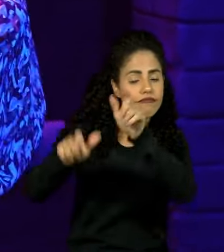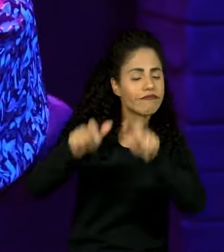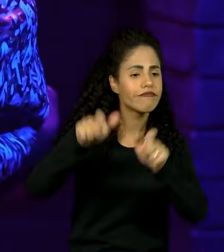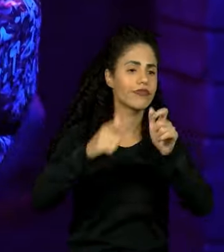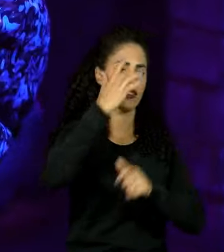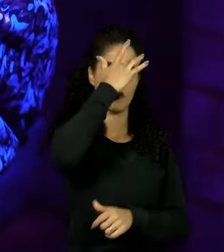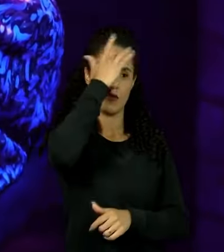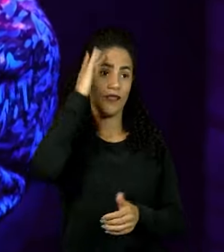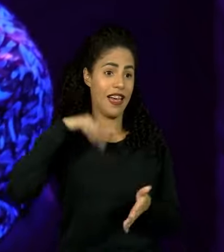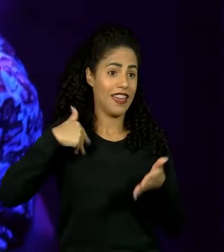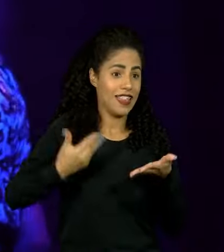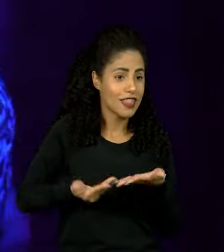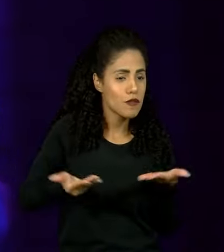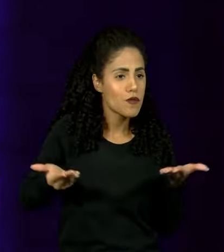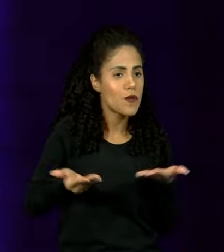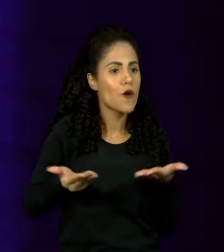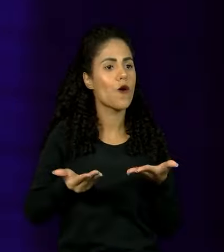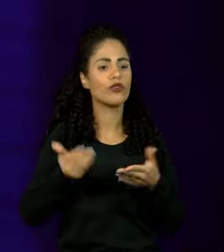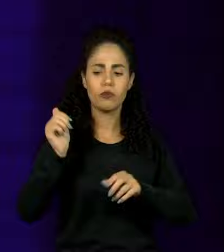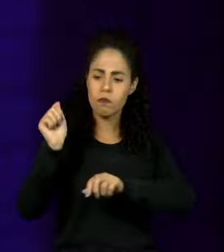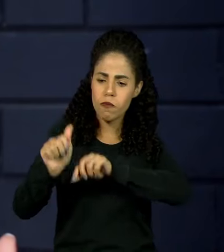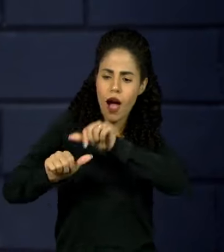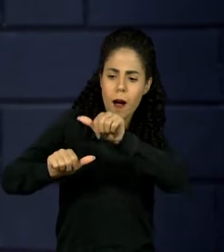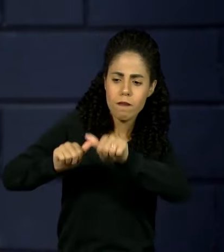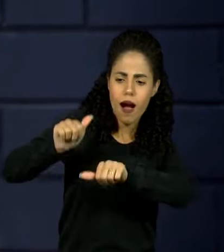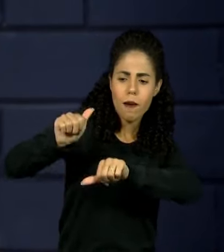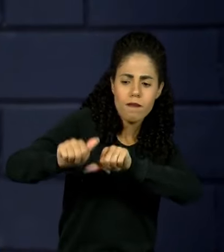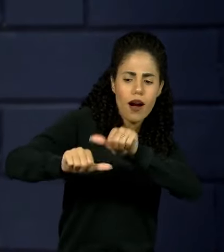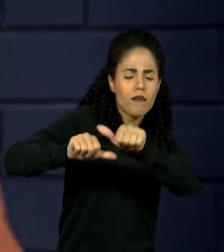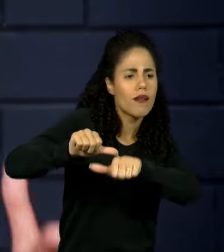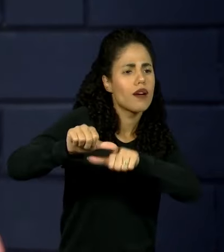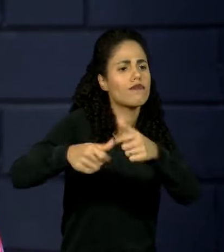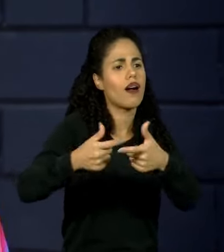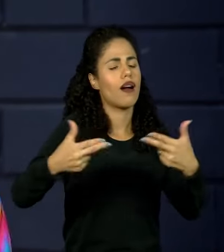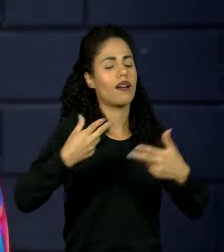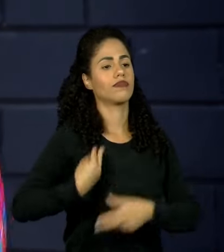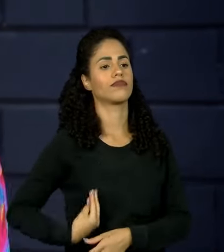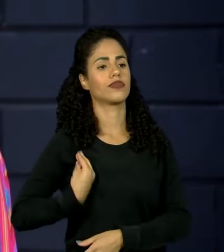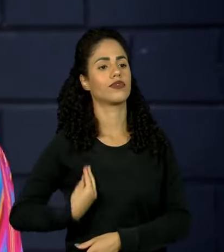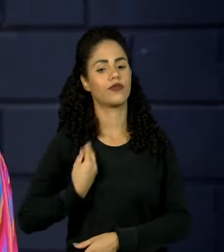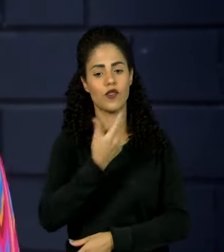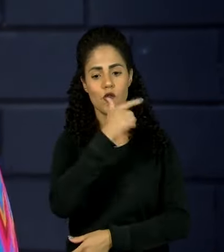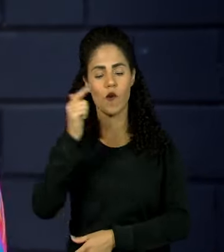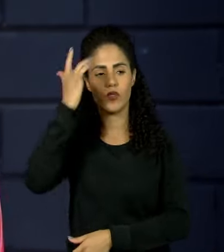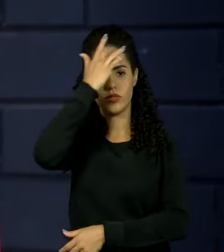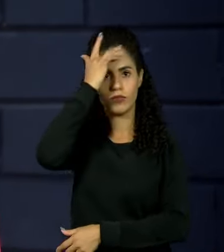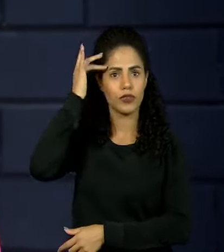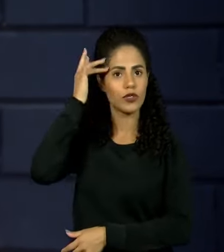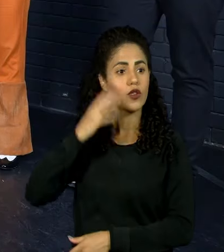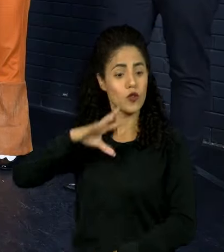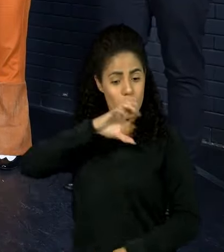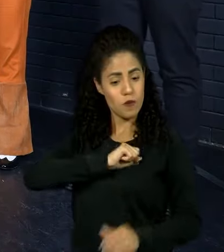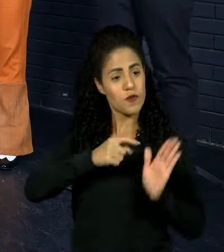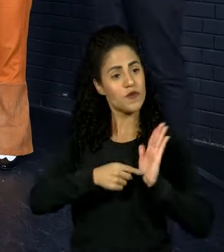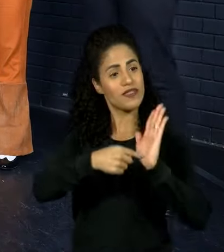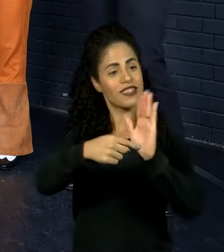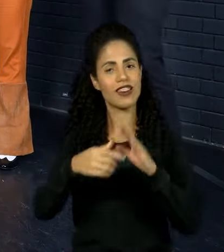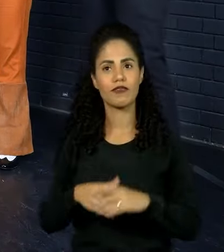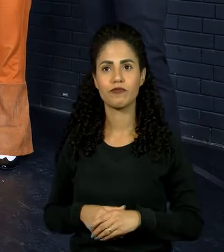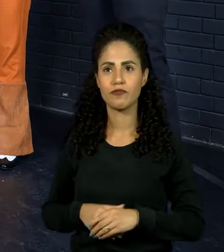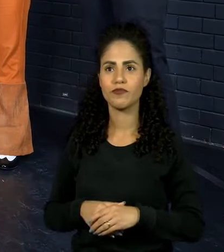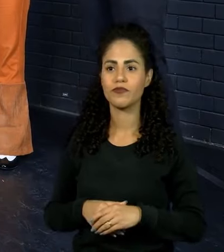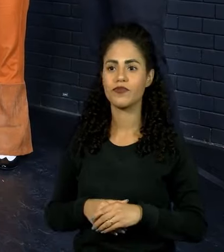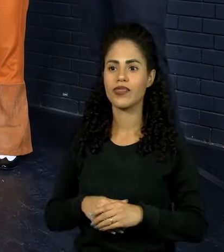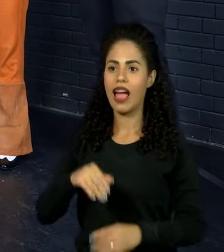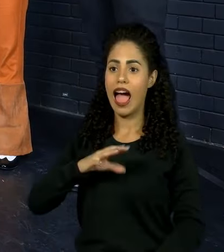estão aí até hoje revolucionando as suas vidas a vida de outras pessoas através do amor Bel rook dizia que amor